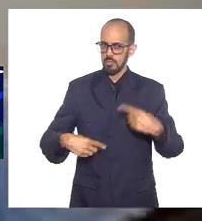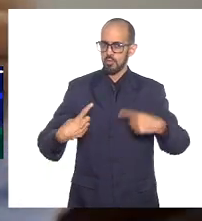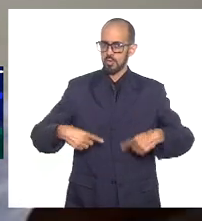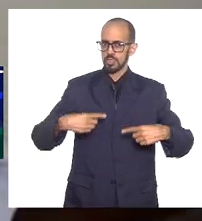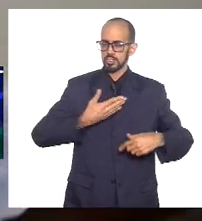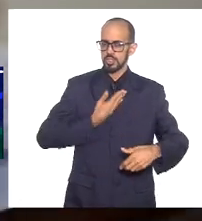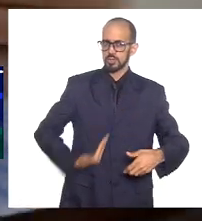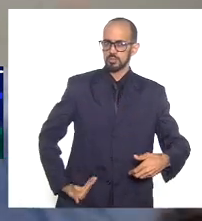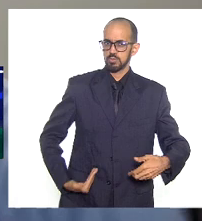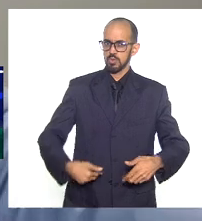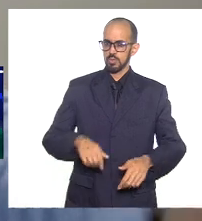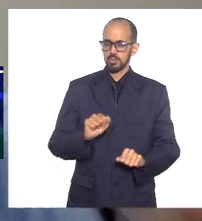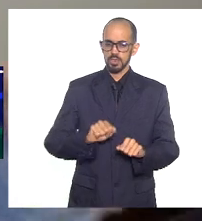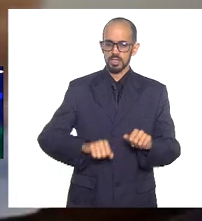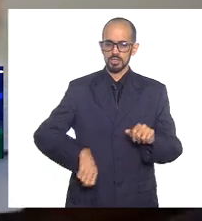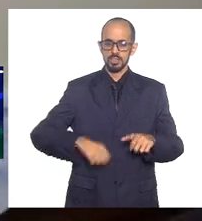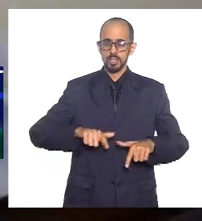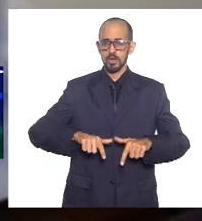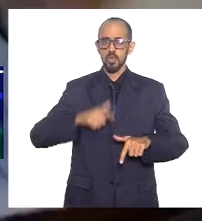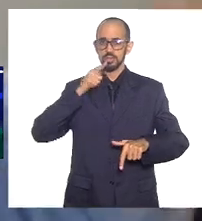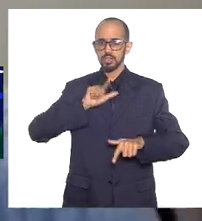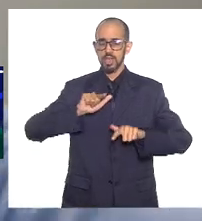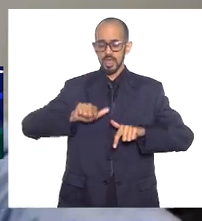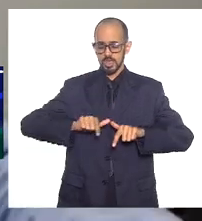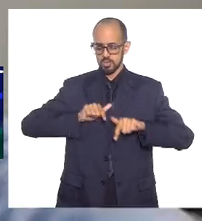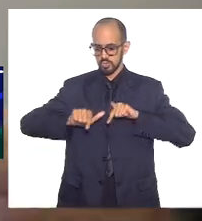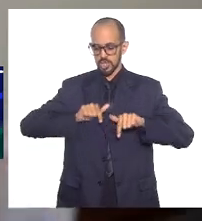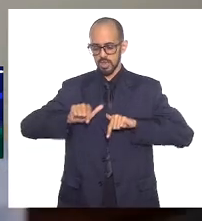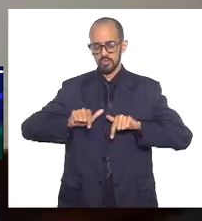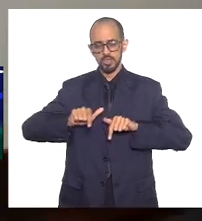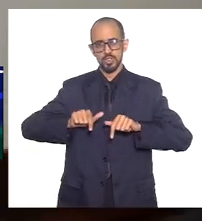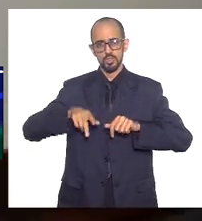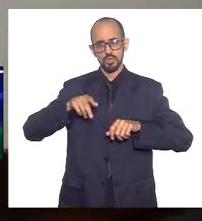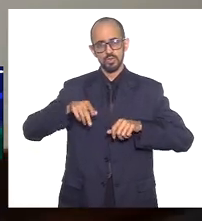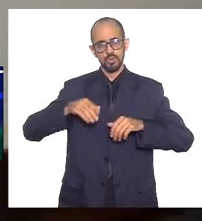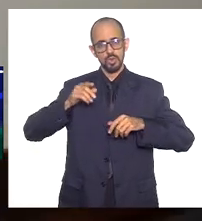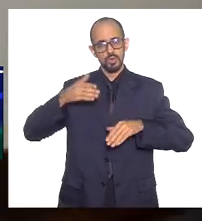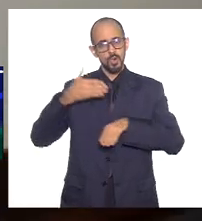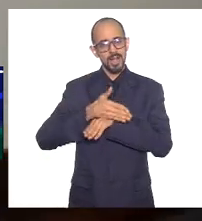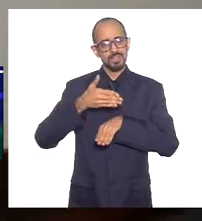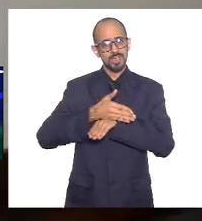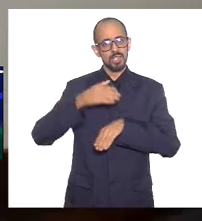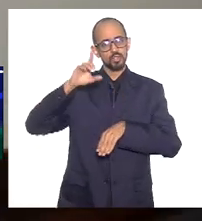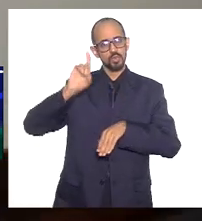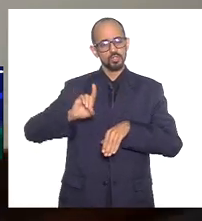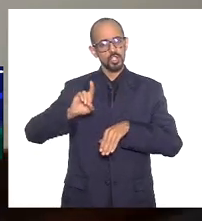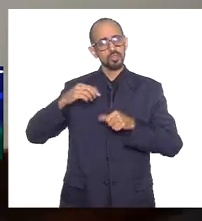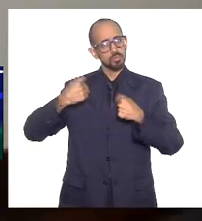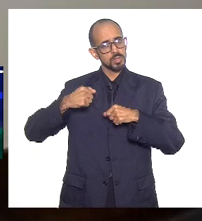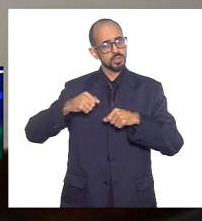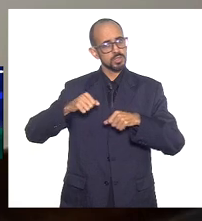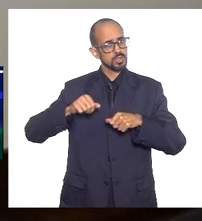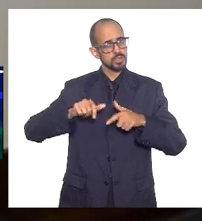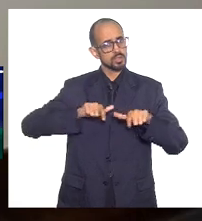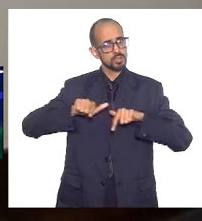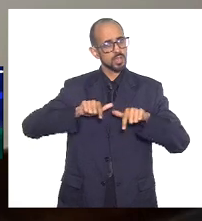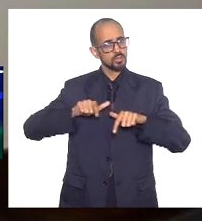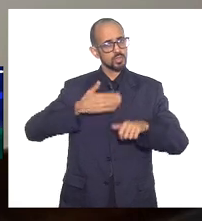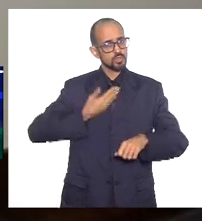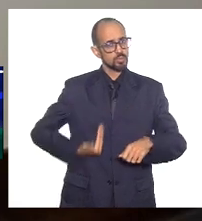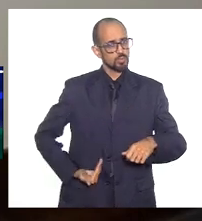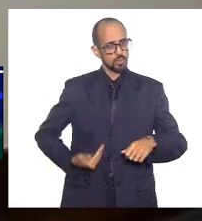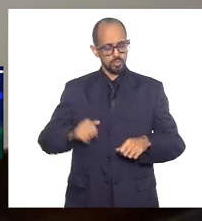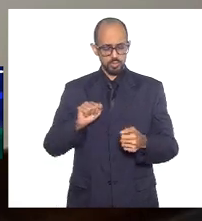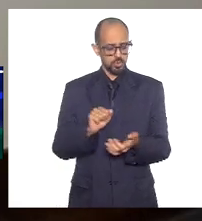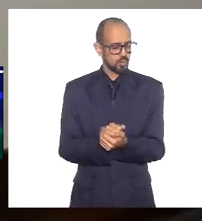que garantem a prestação do serviço que por sua vez garantem os direitos da população sem que haja serviço público deputado Amata Rocha sem que haja servidores